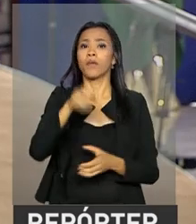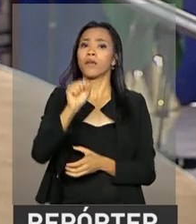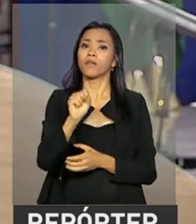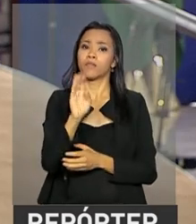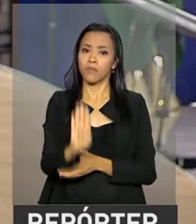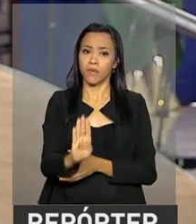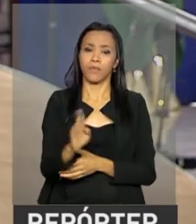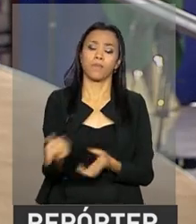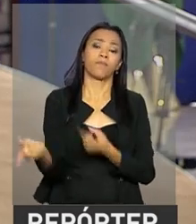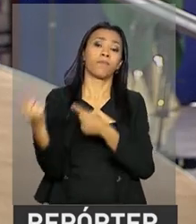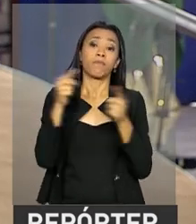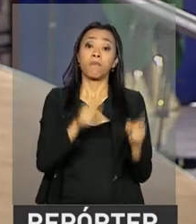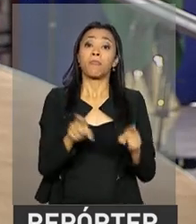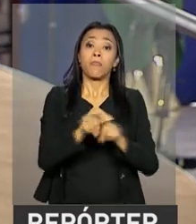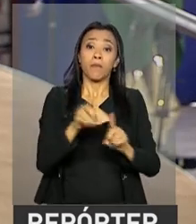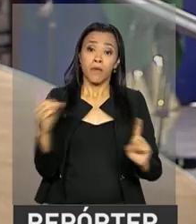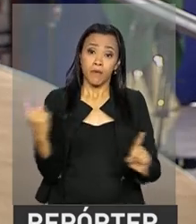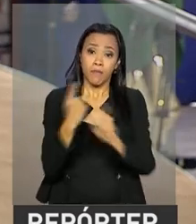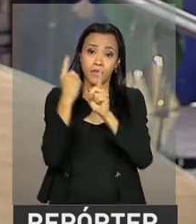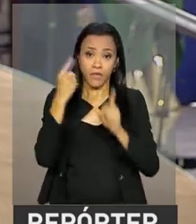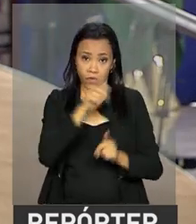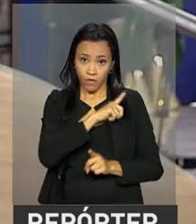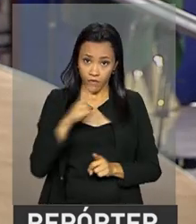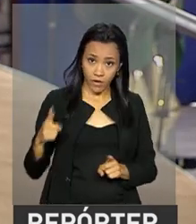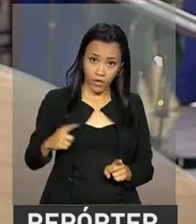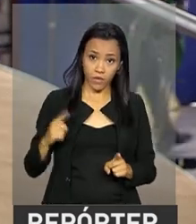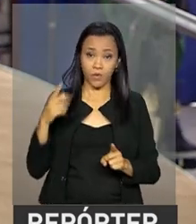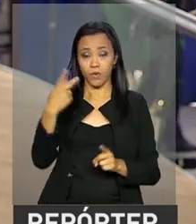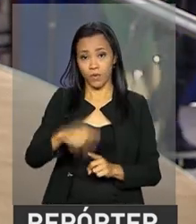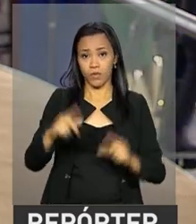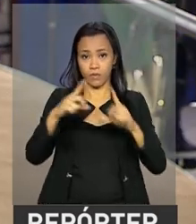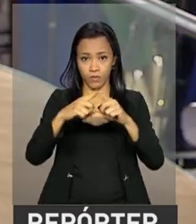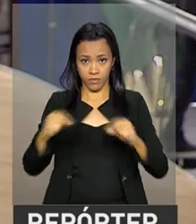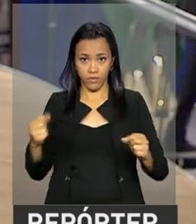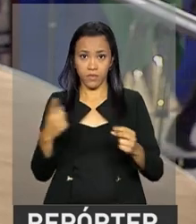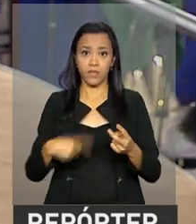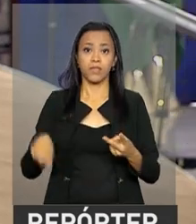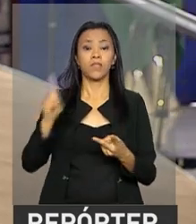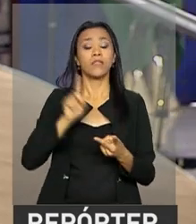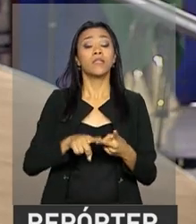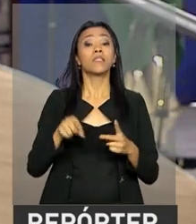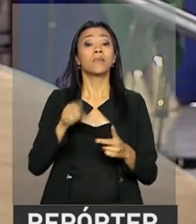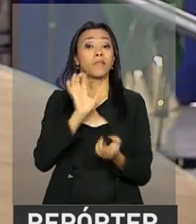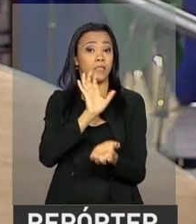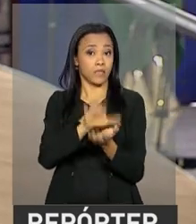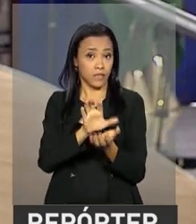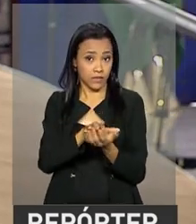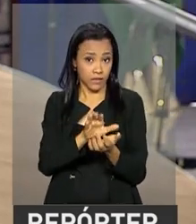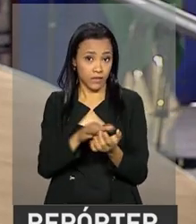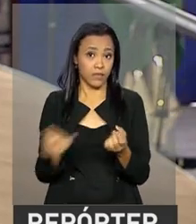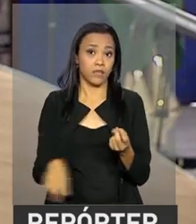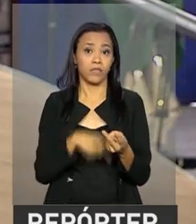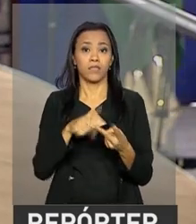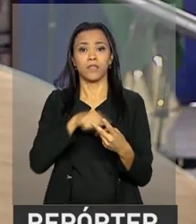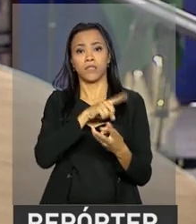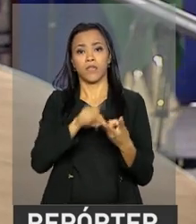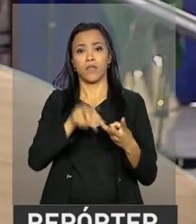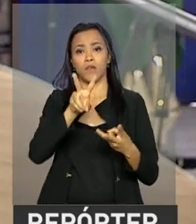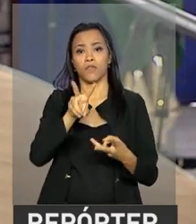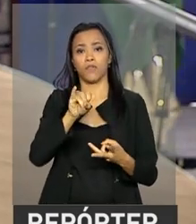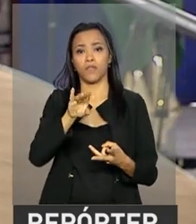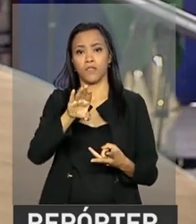também devem participar desse encontro os governadores do Distrito Federal Rodrigo Rolemberg e de Pernambuco Paulo cama o